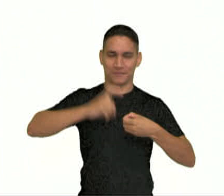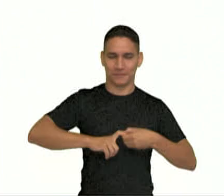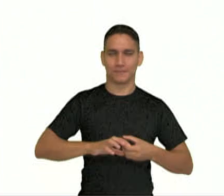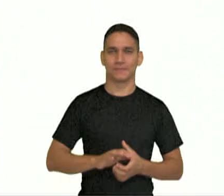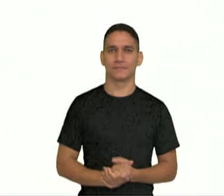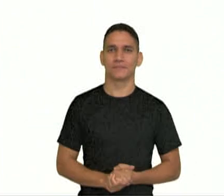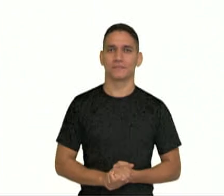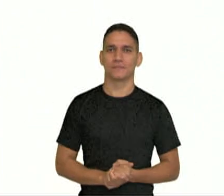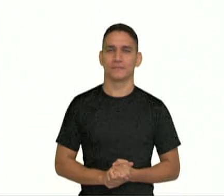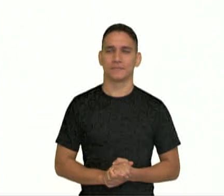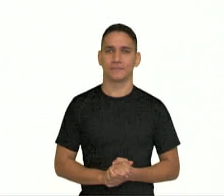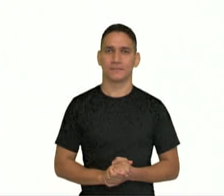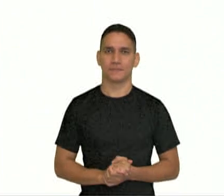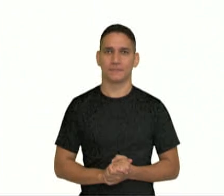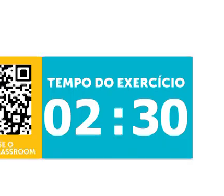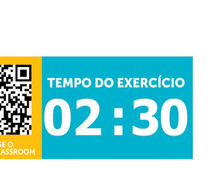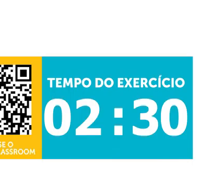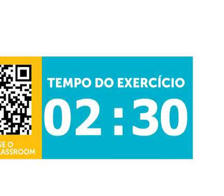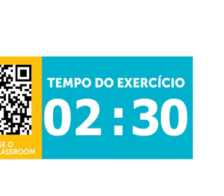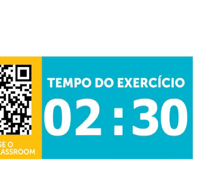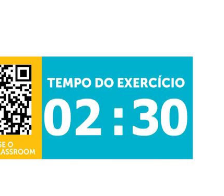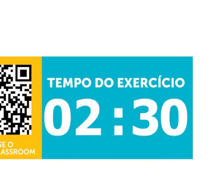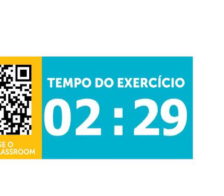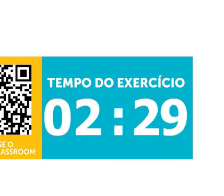logo volto para fazermos nossa correção.